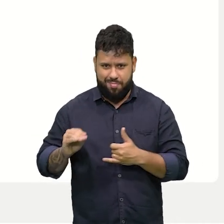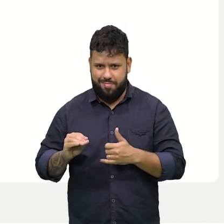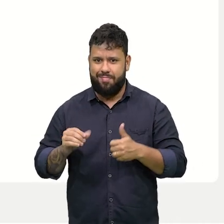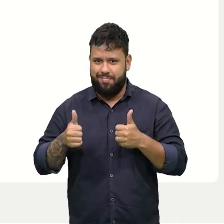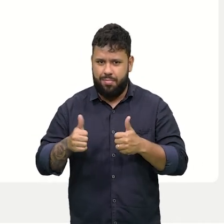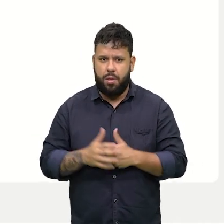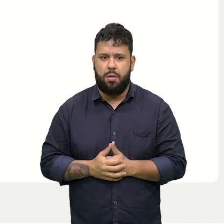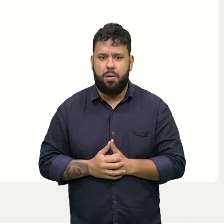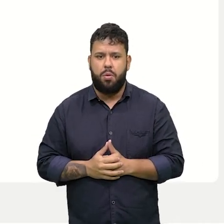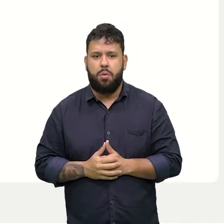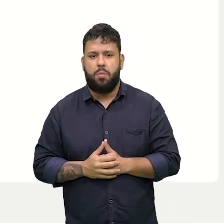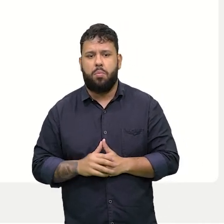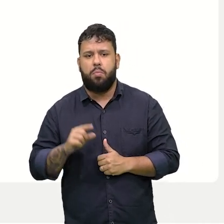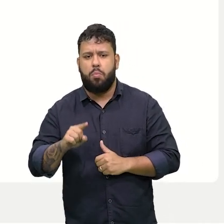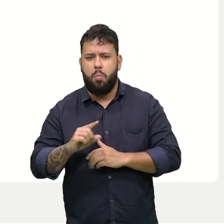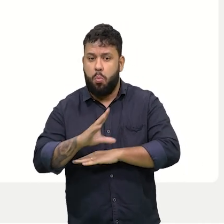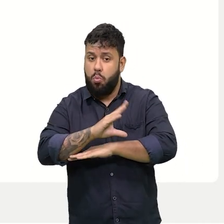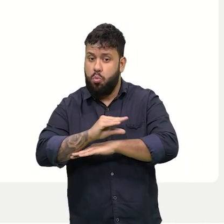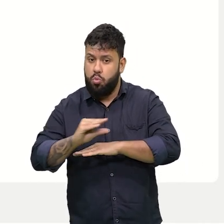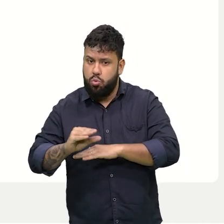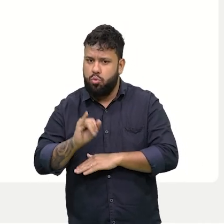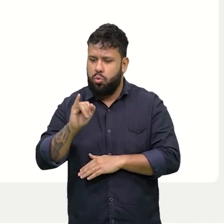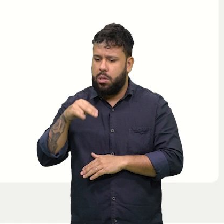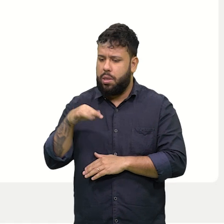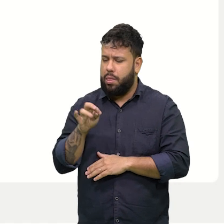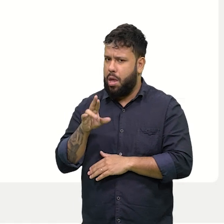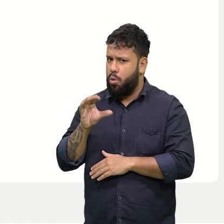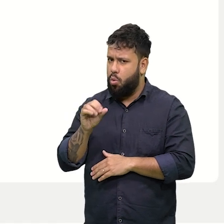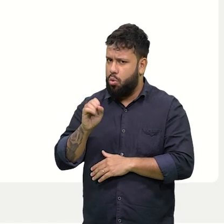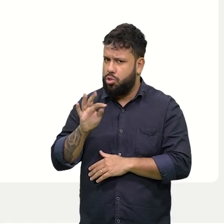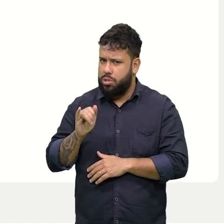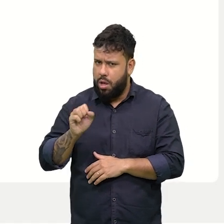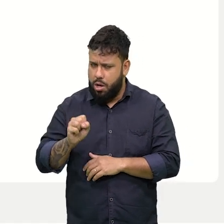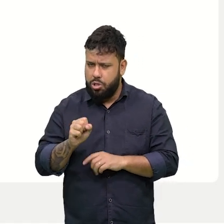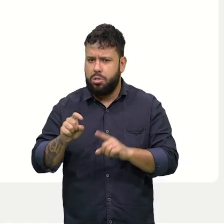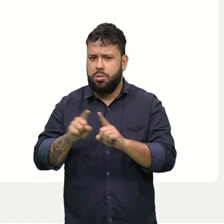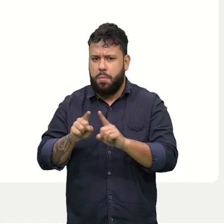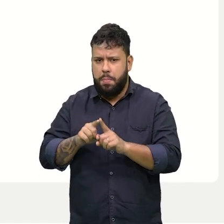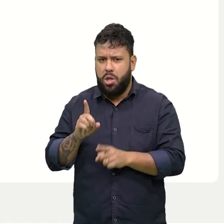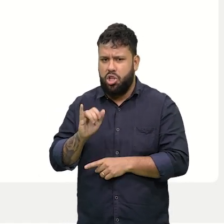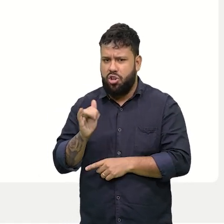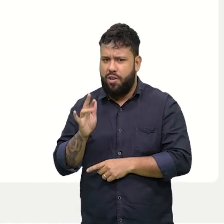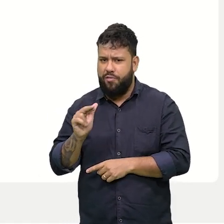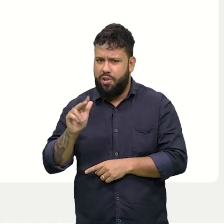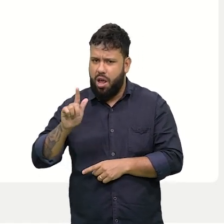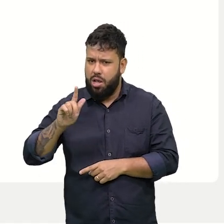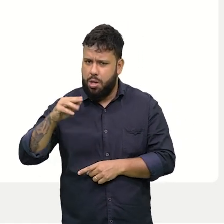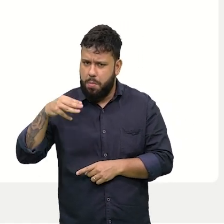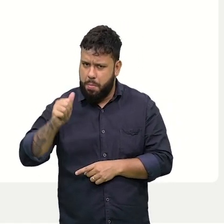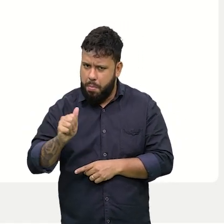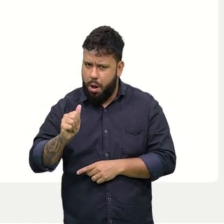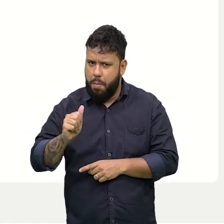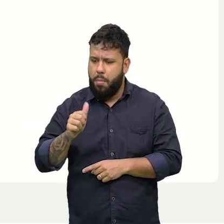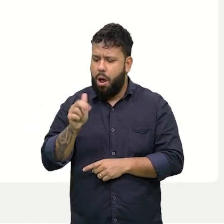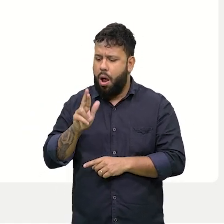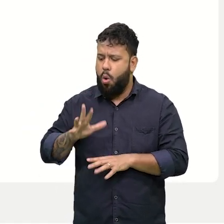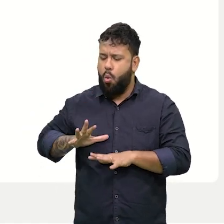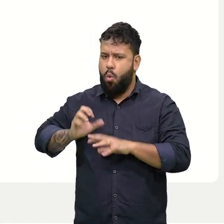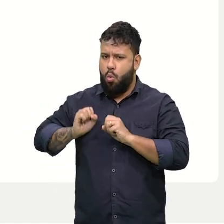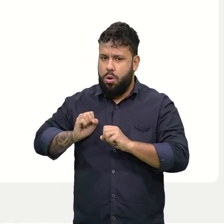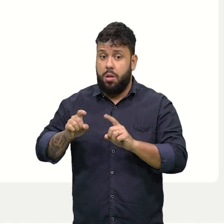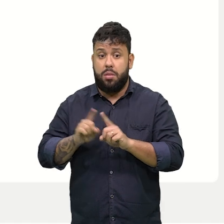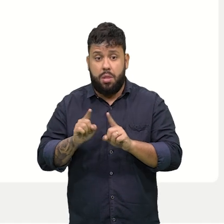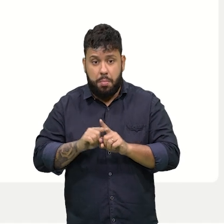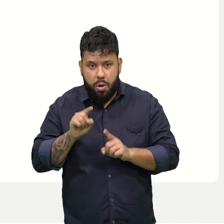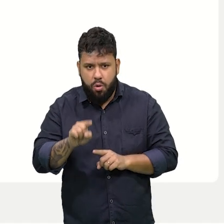músculos intercostais e o diafragma para encher os pulmões com ar. Durante o mergulho, o valor do pH